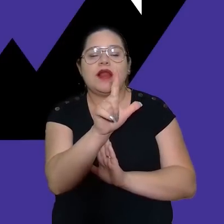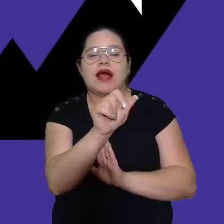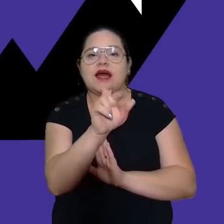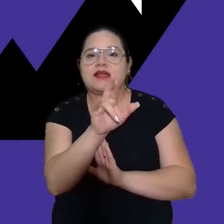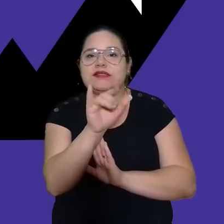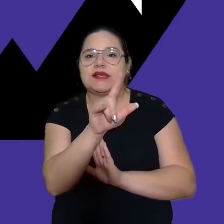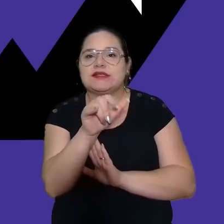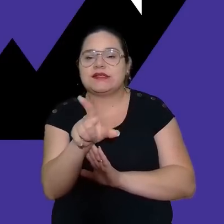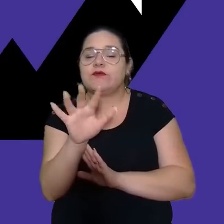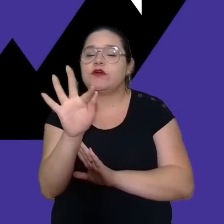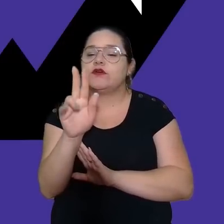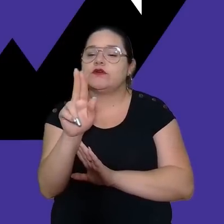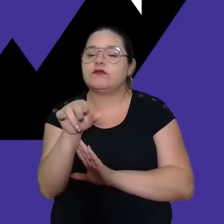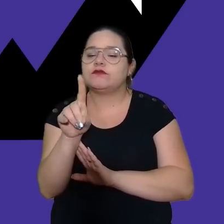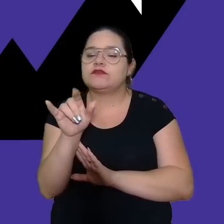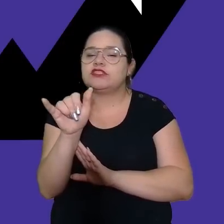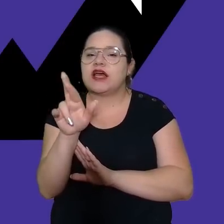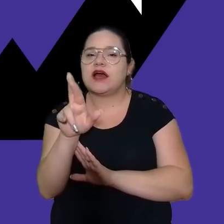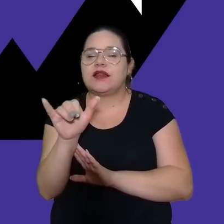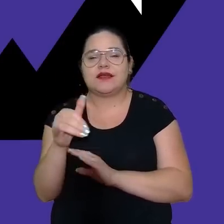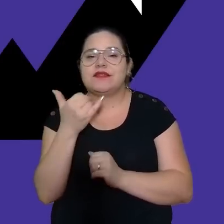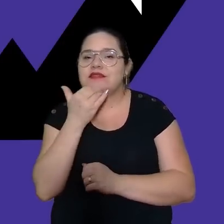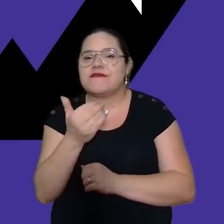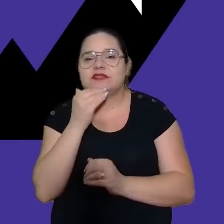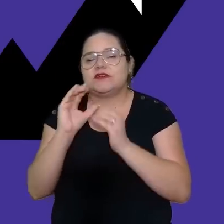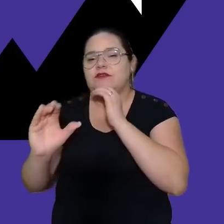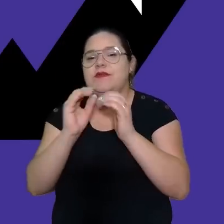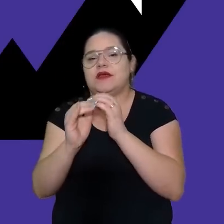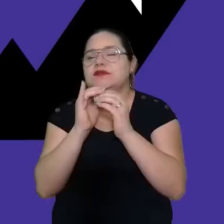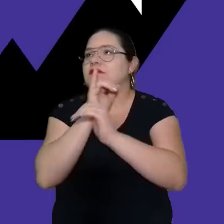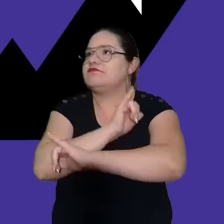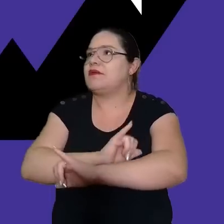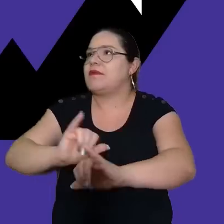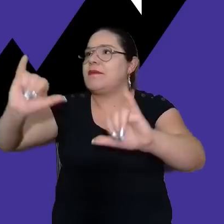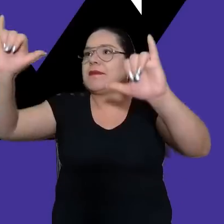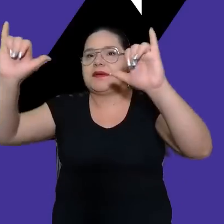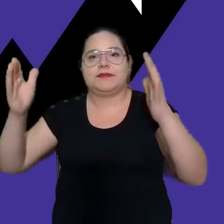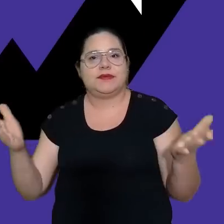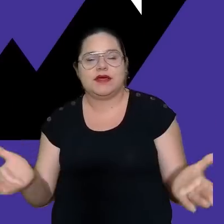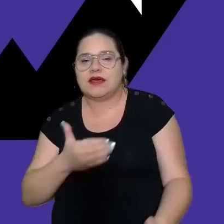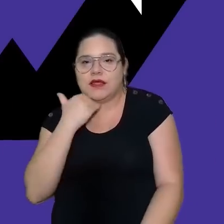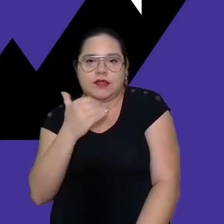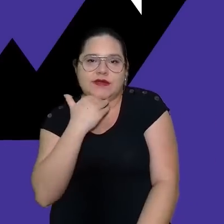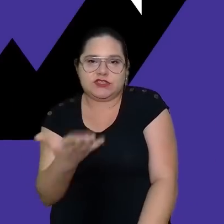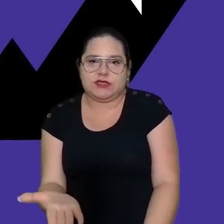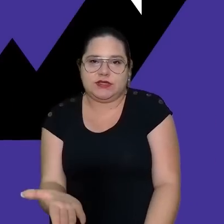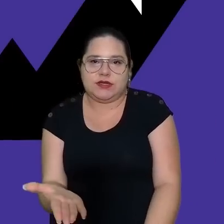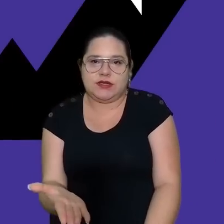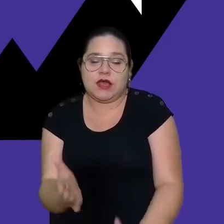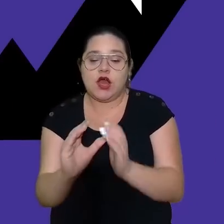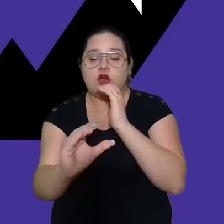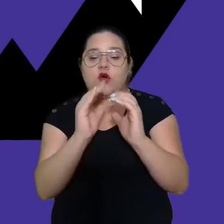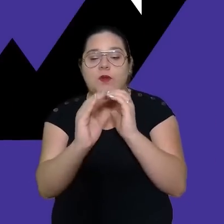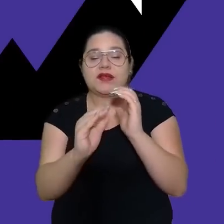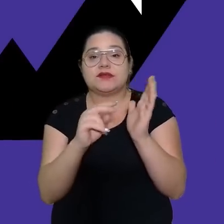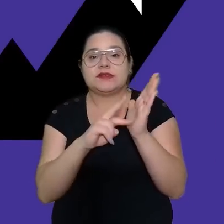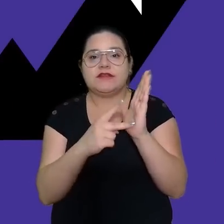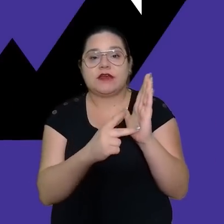de comunicação que funcione lá fora. Porque comunicação quer dizer o quê? Comunica ação, certo? Nós temos que ter uma